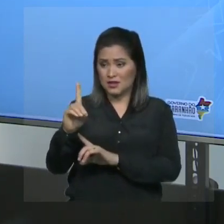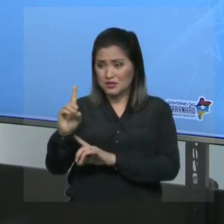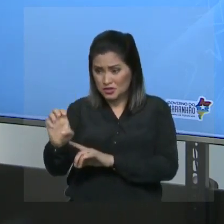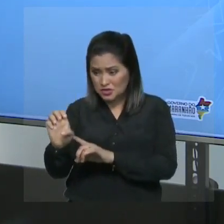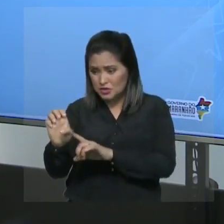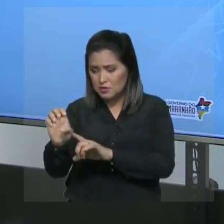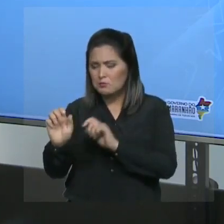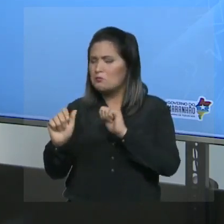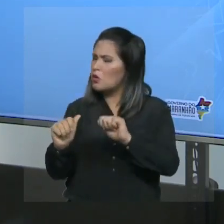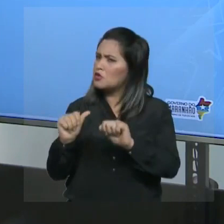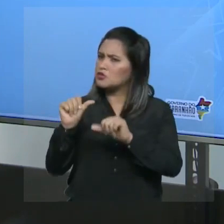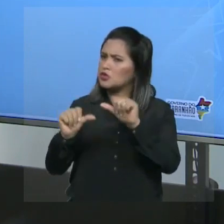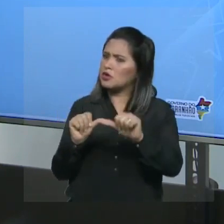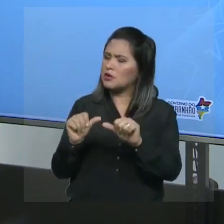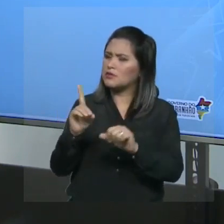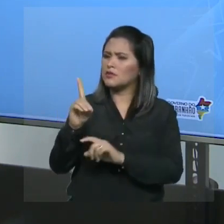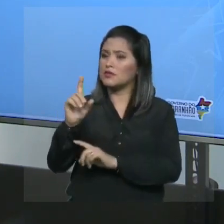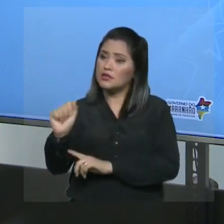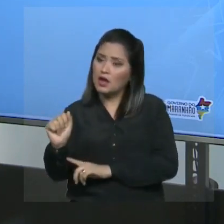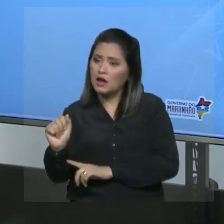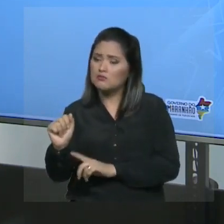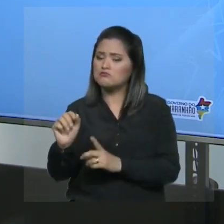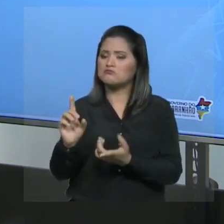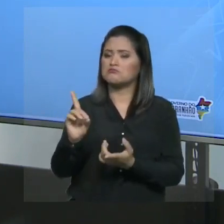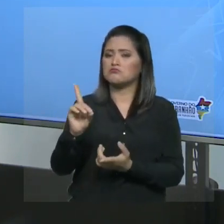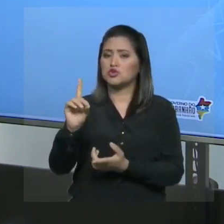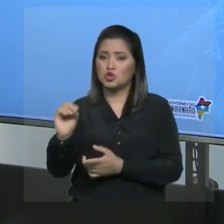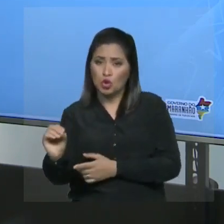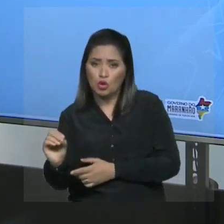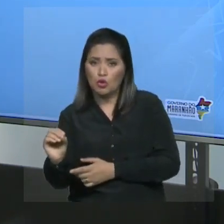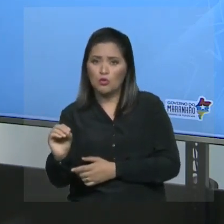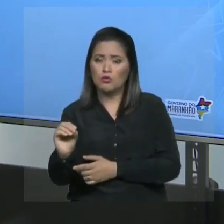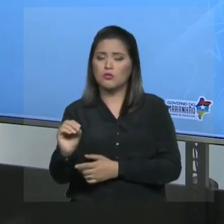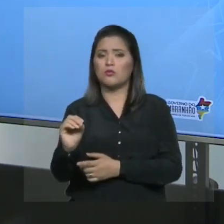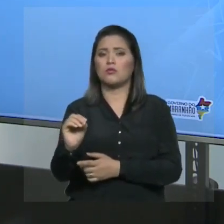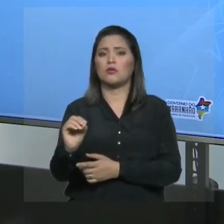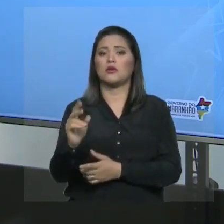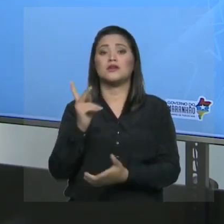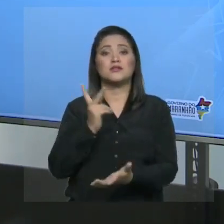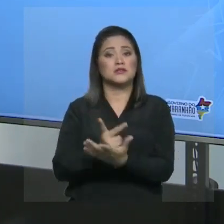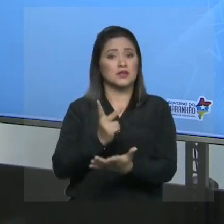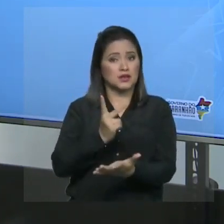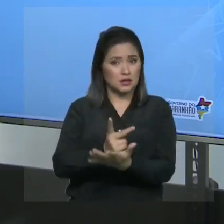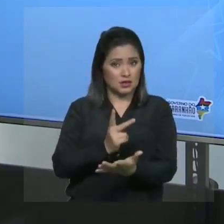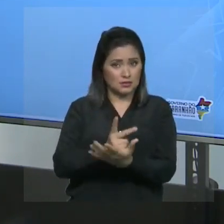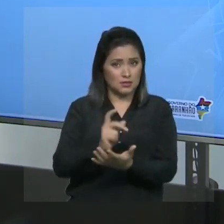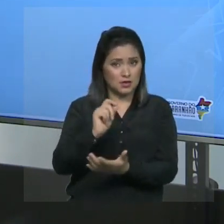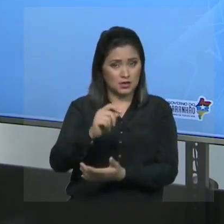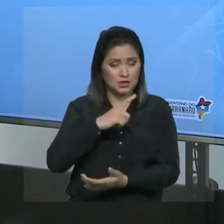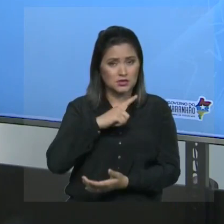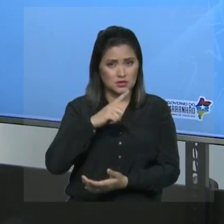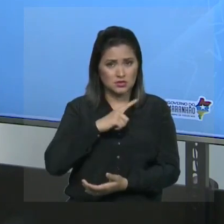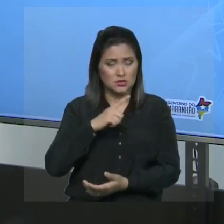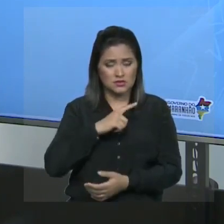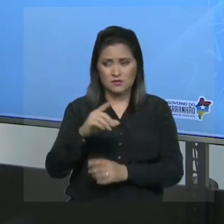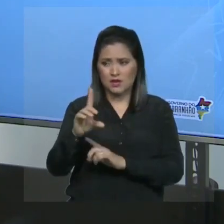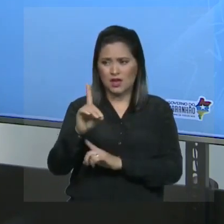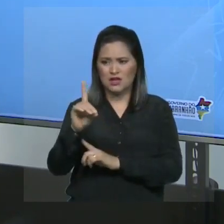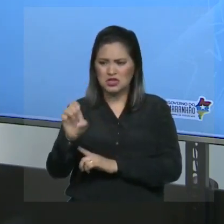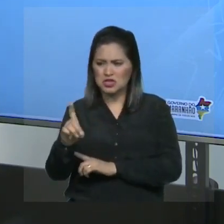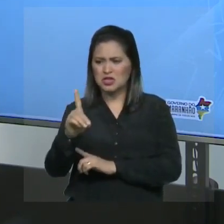a, o do, que é o de mais o. E é o que acontece. Sempre que aparecer essa preposição, eu vou fazer o